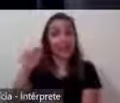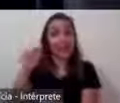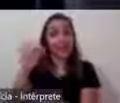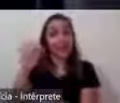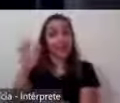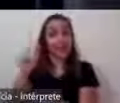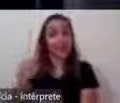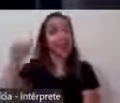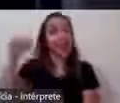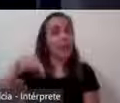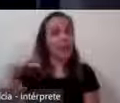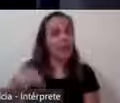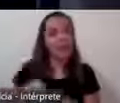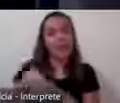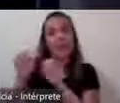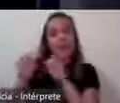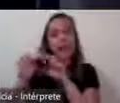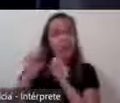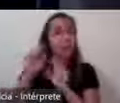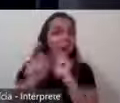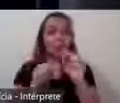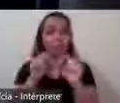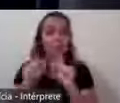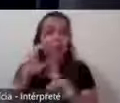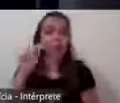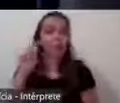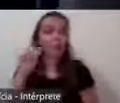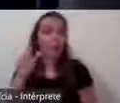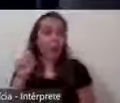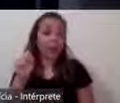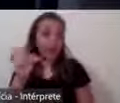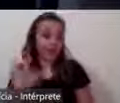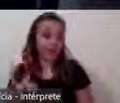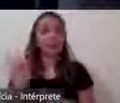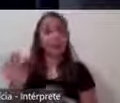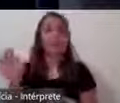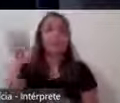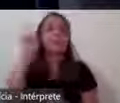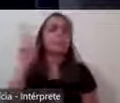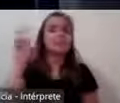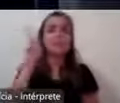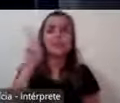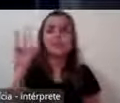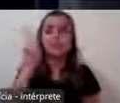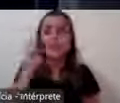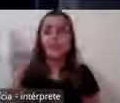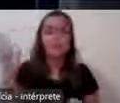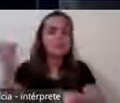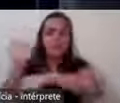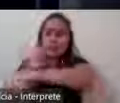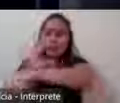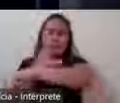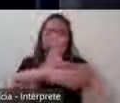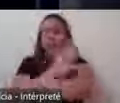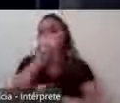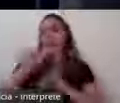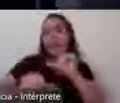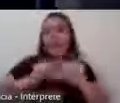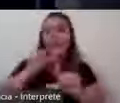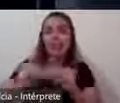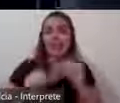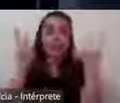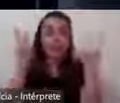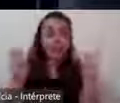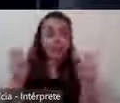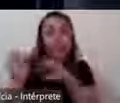EducaCast. A gente vai contar para vocês histórias emocionantes, transformadoras sobre educação. E eu